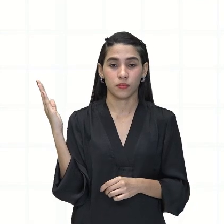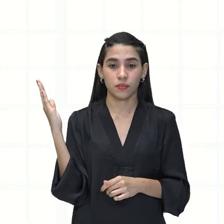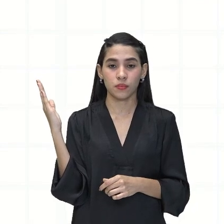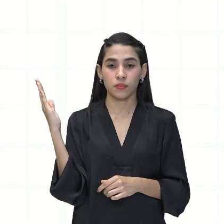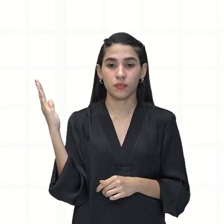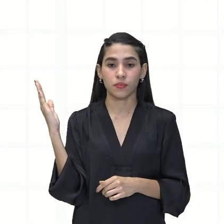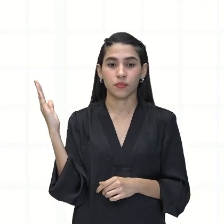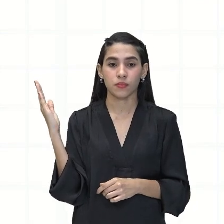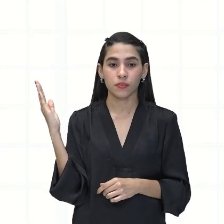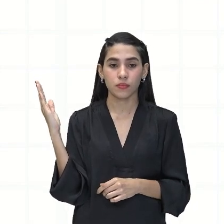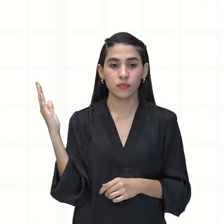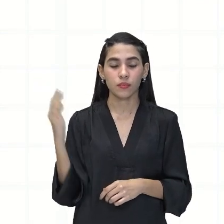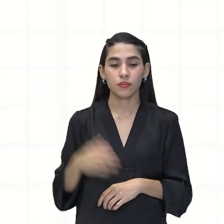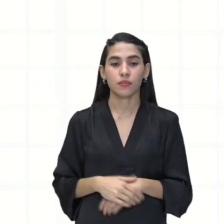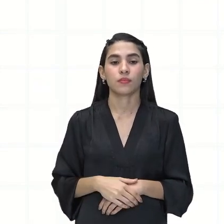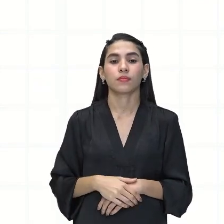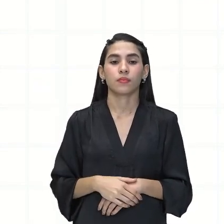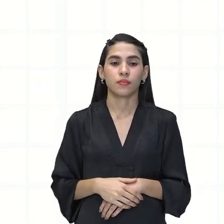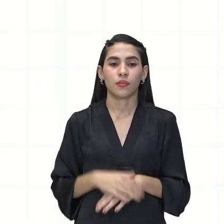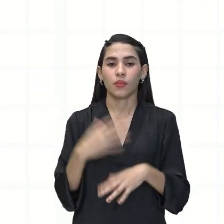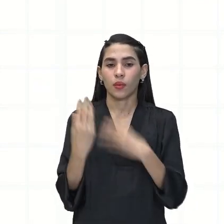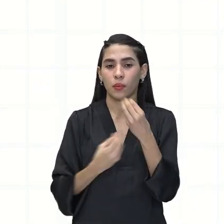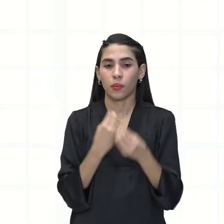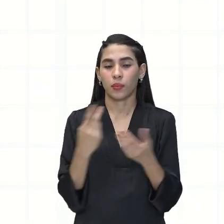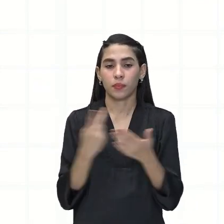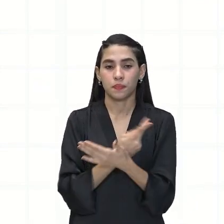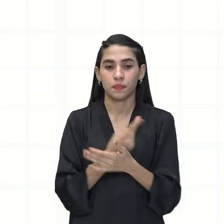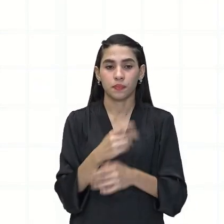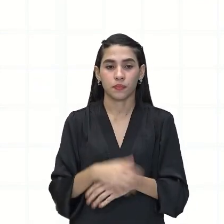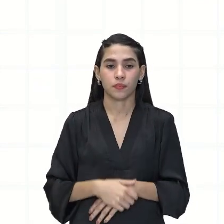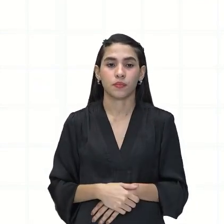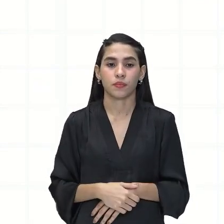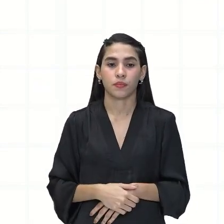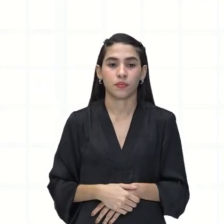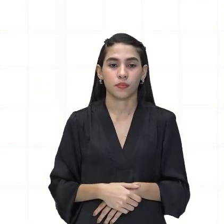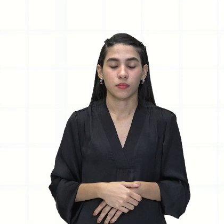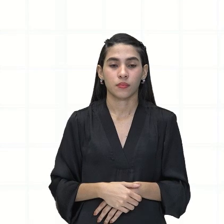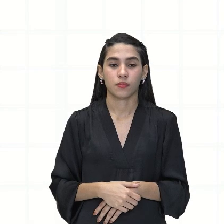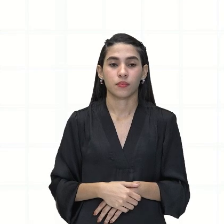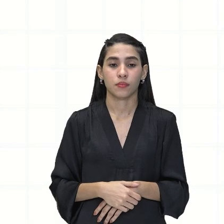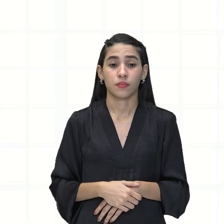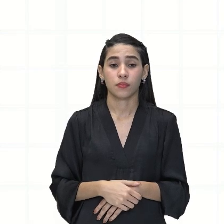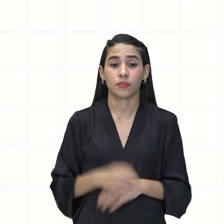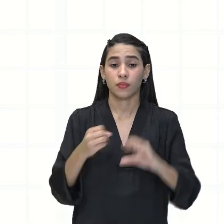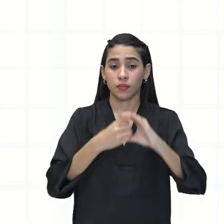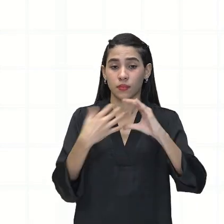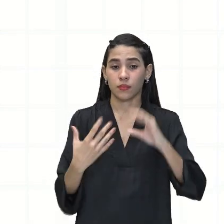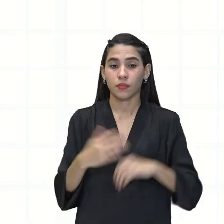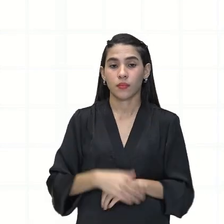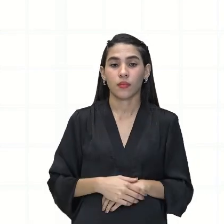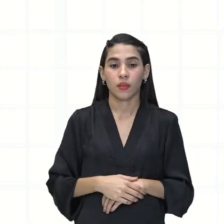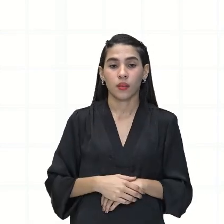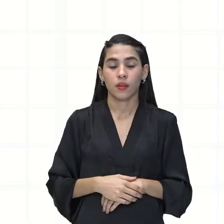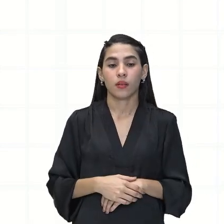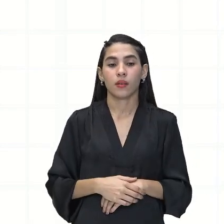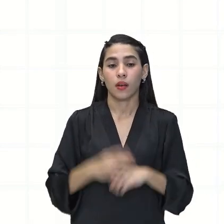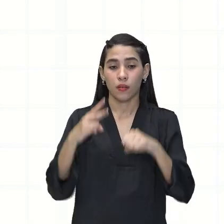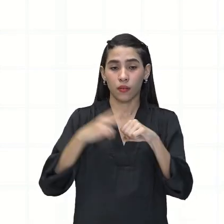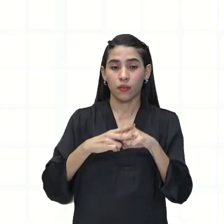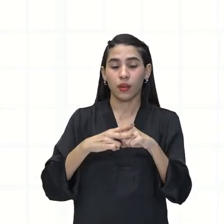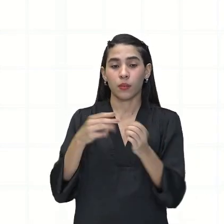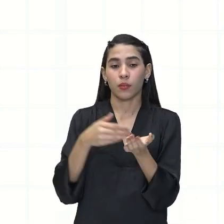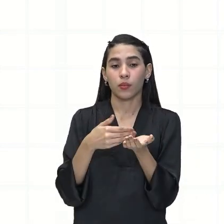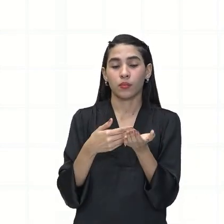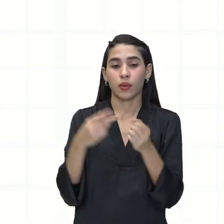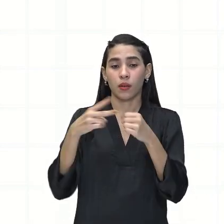o verbo. Quando é que isso vai acontecer? As condições. O verbo no início da